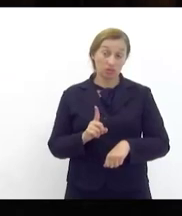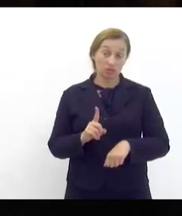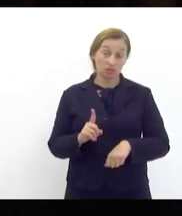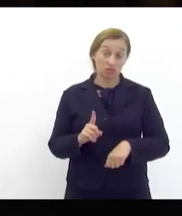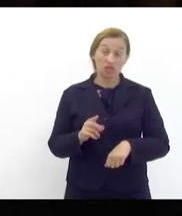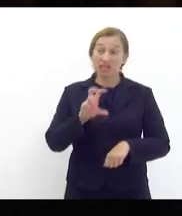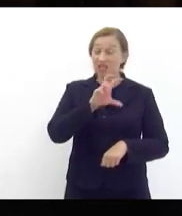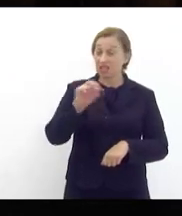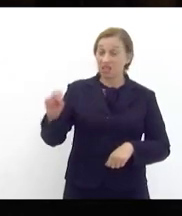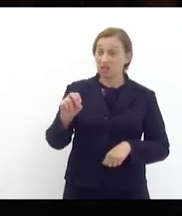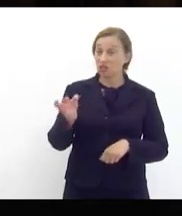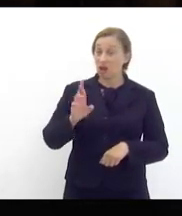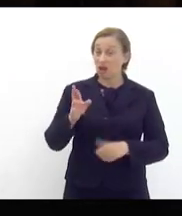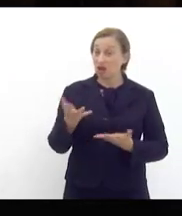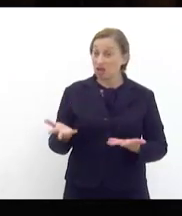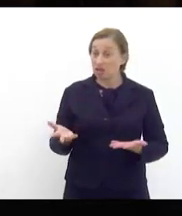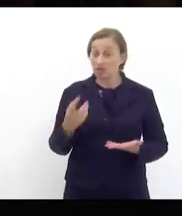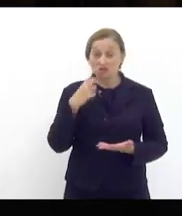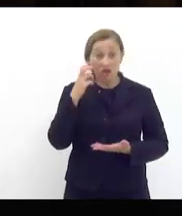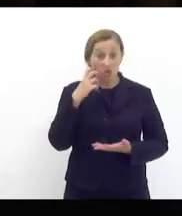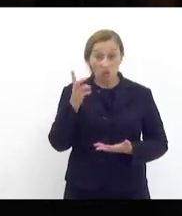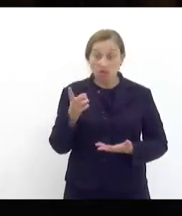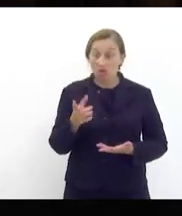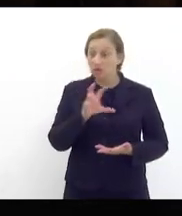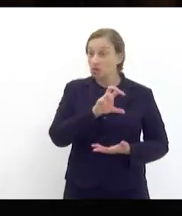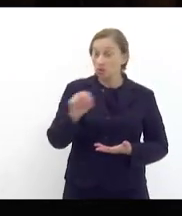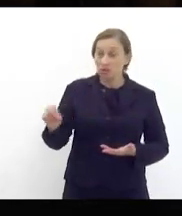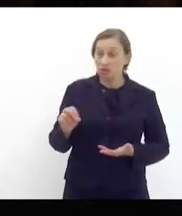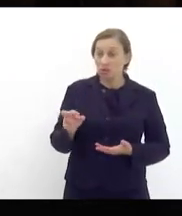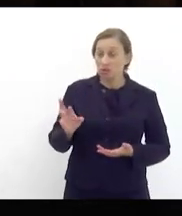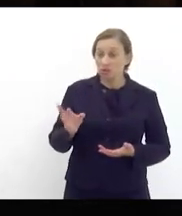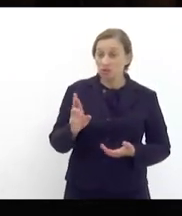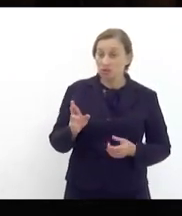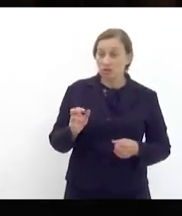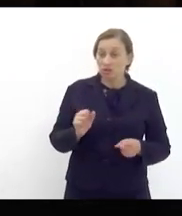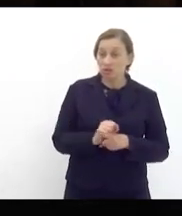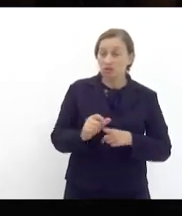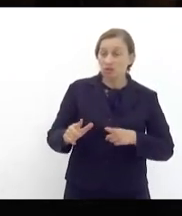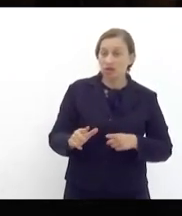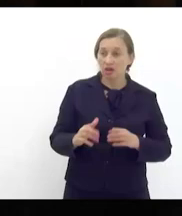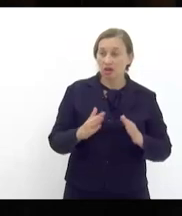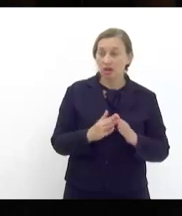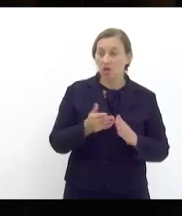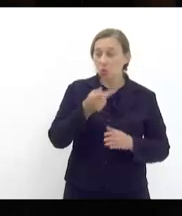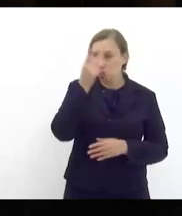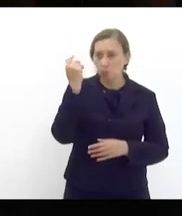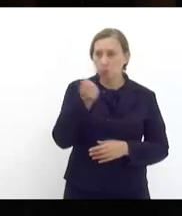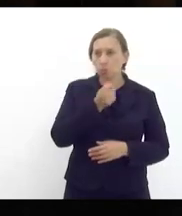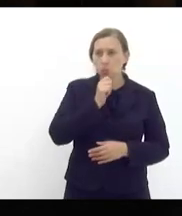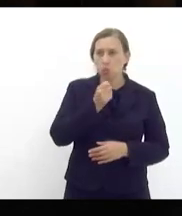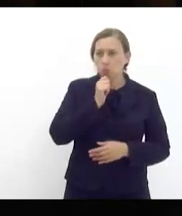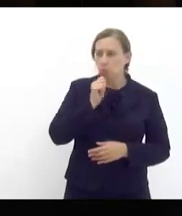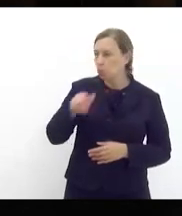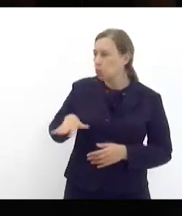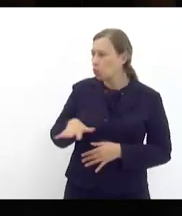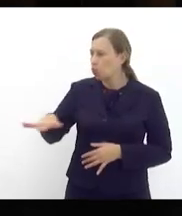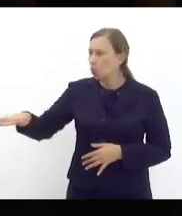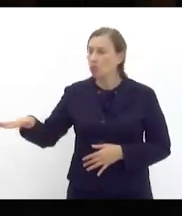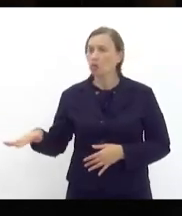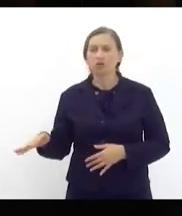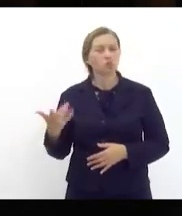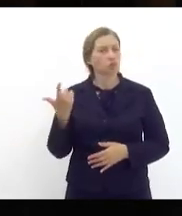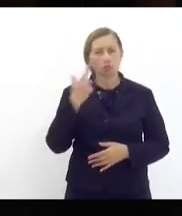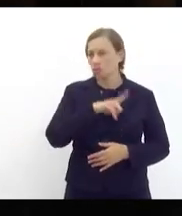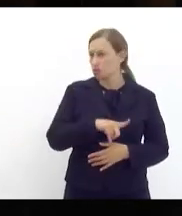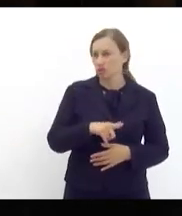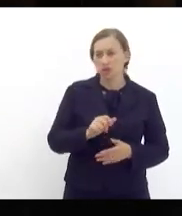validade, nem na favela, nem na favela você